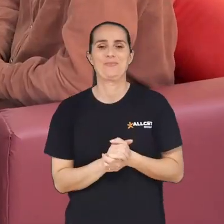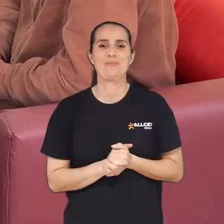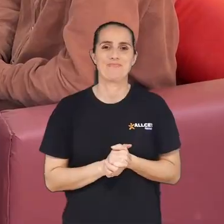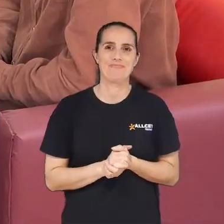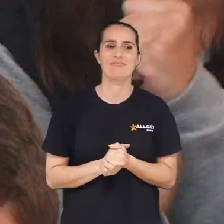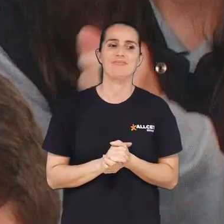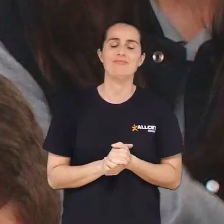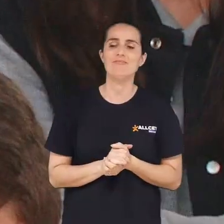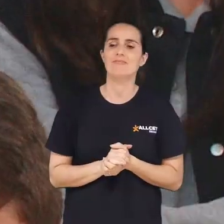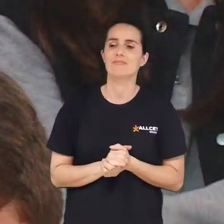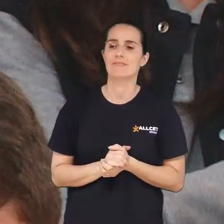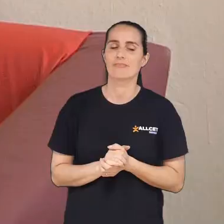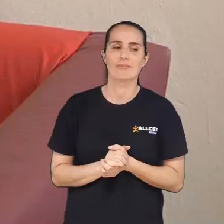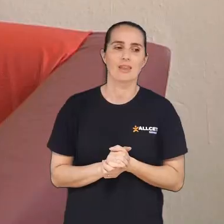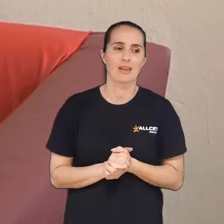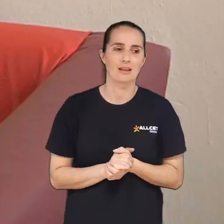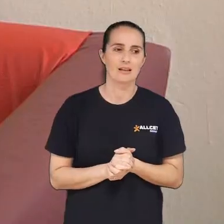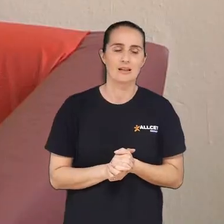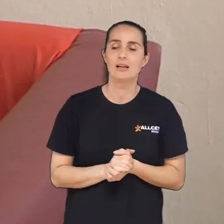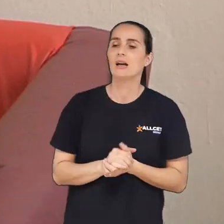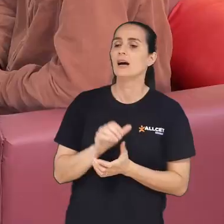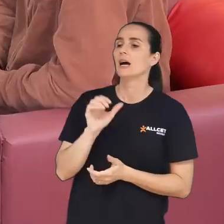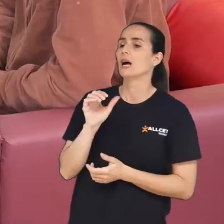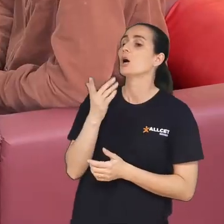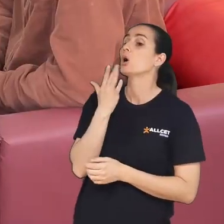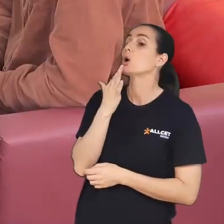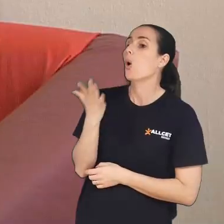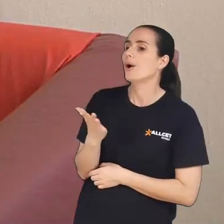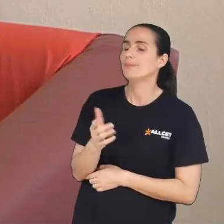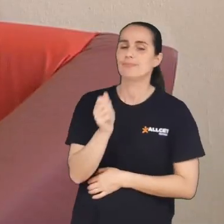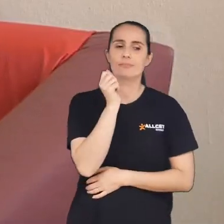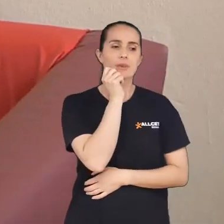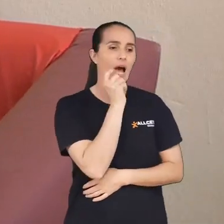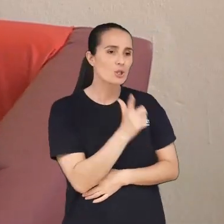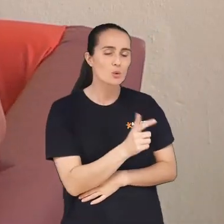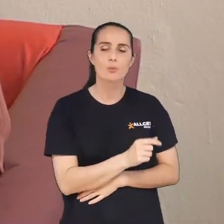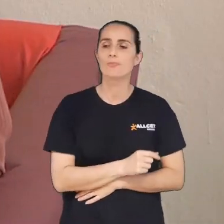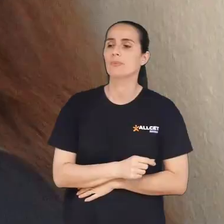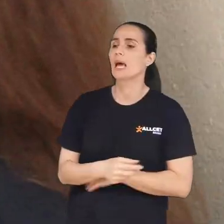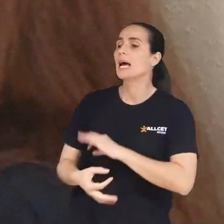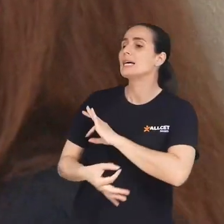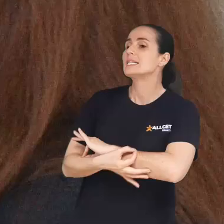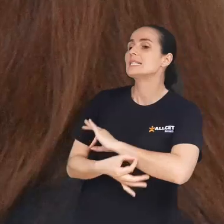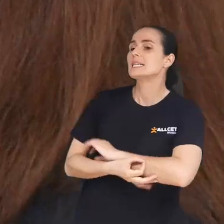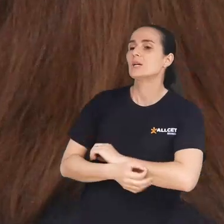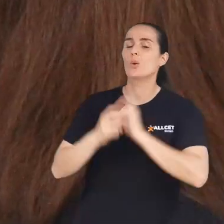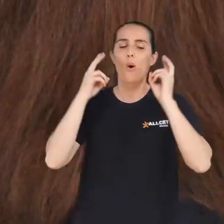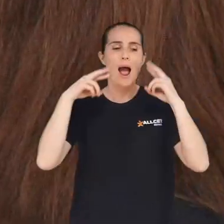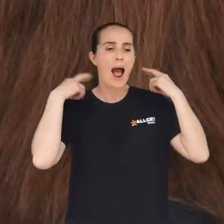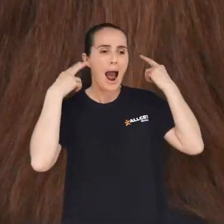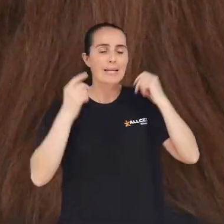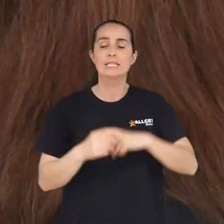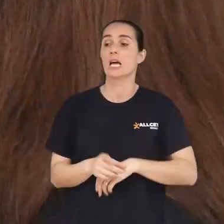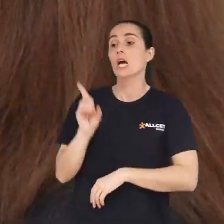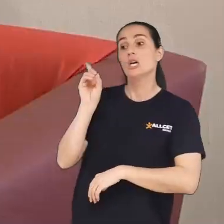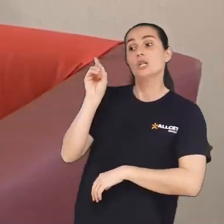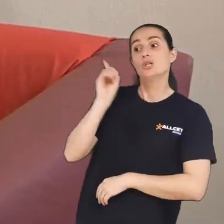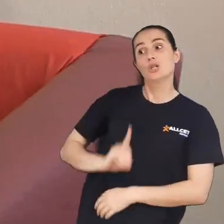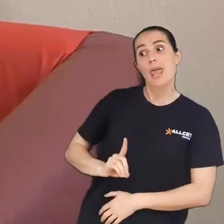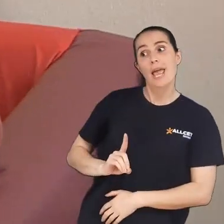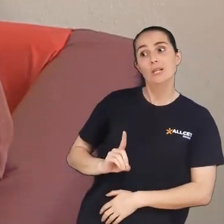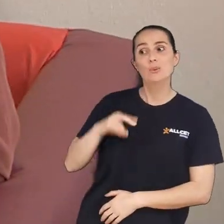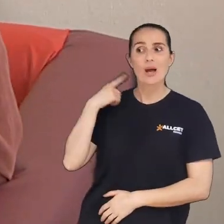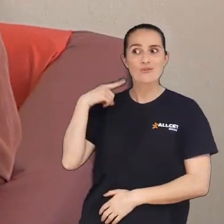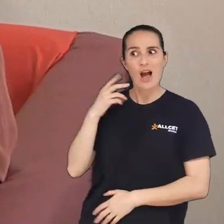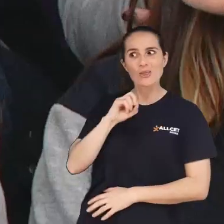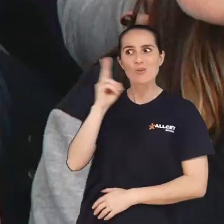André. Cor. Azul. Signo. Áries. Direito ou comércio exterior?